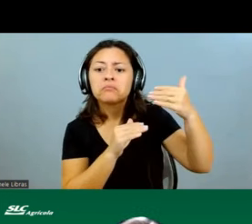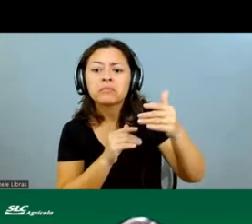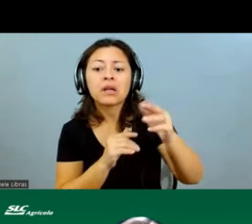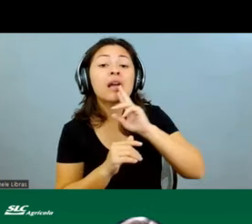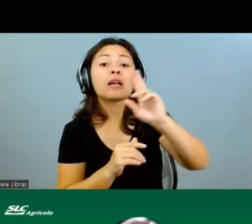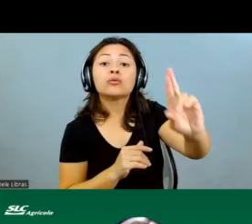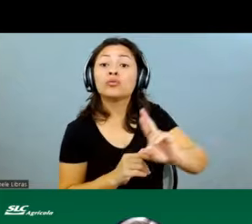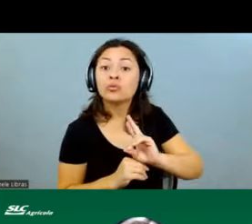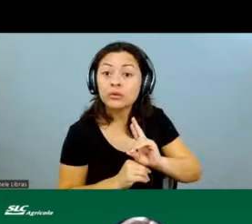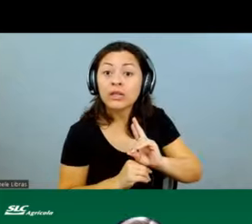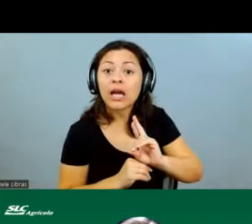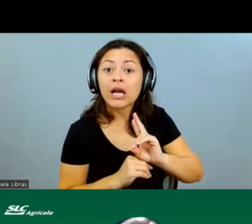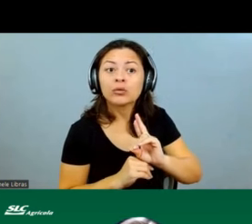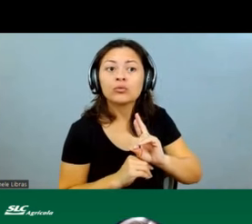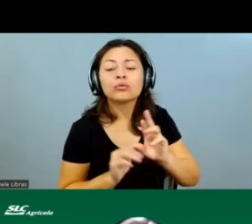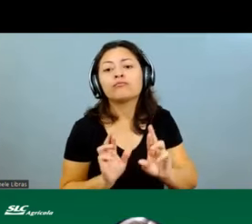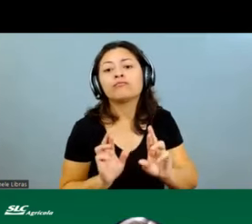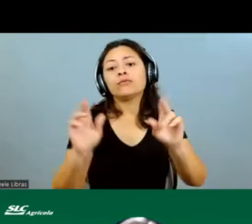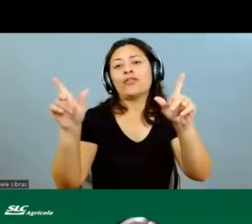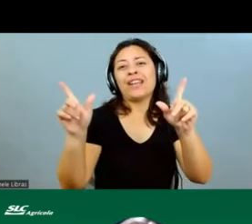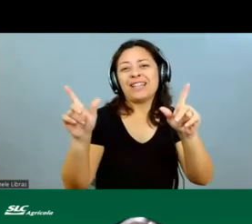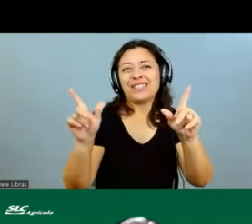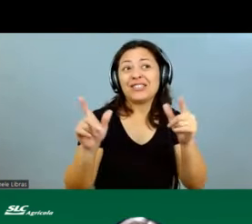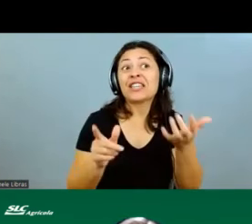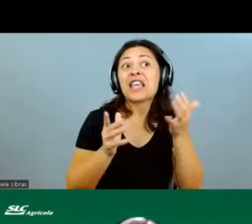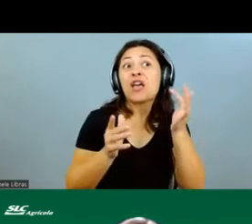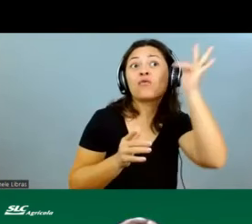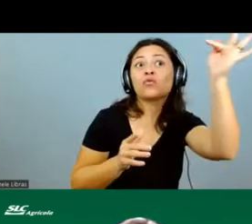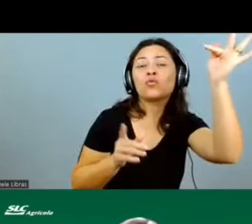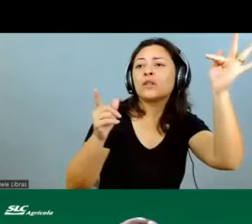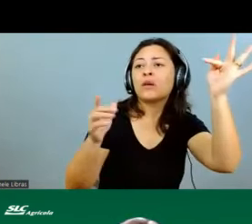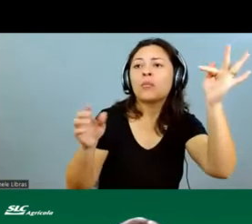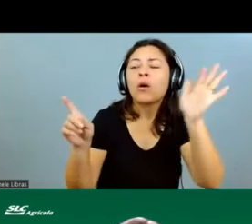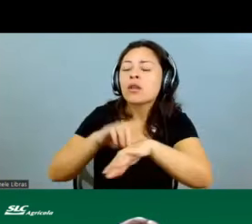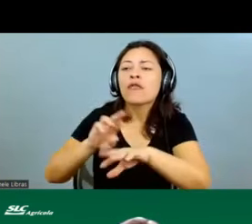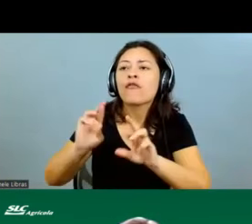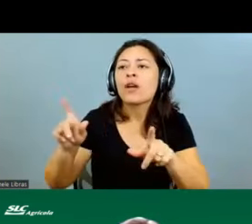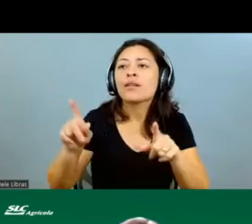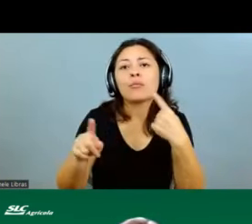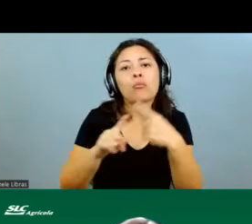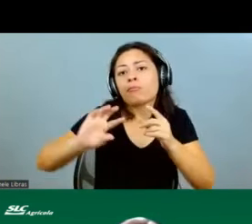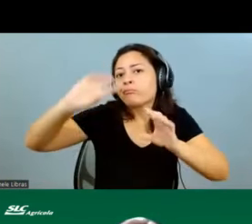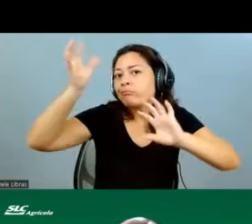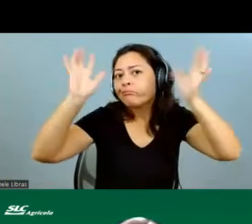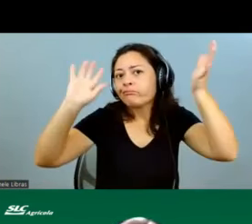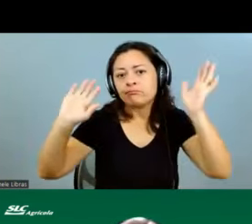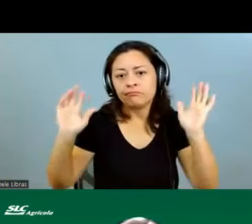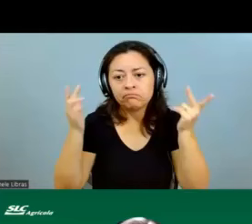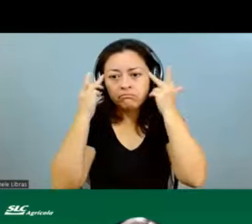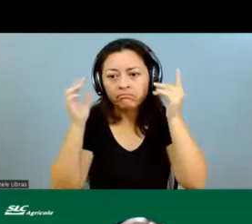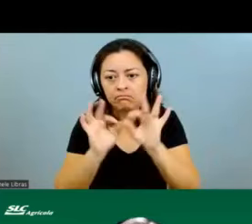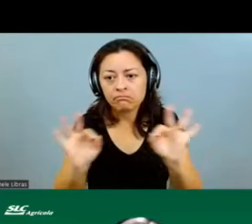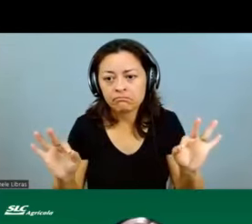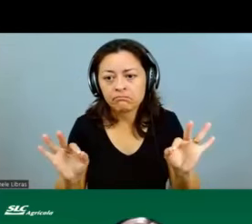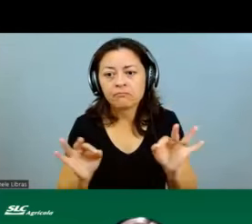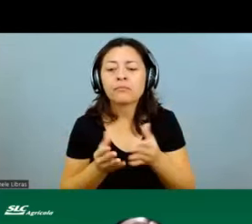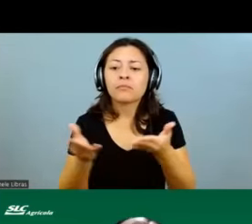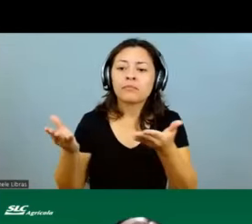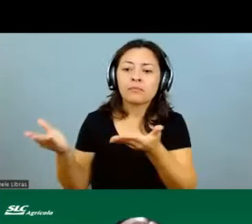daqueles expressos Em tais considerações futuras agora gostaria de passar a palavra para o nosso